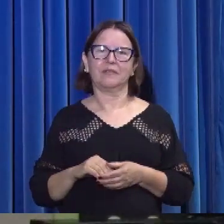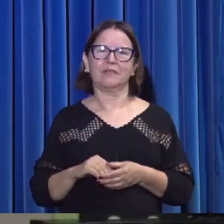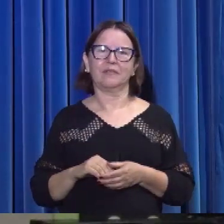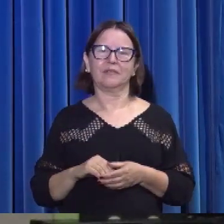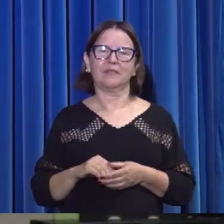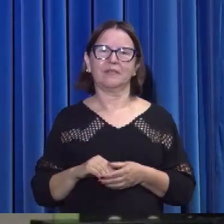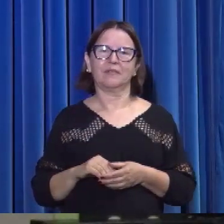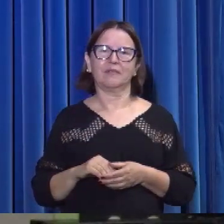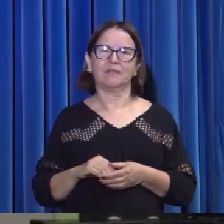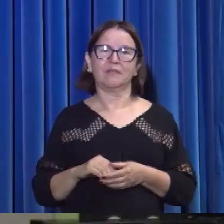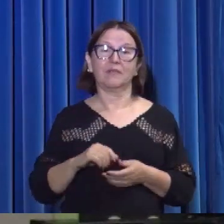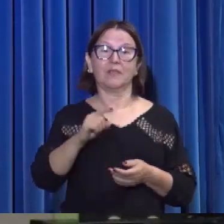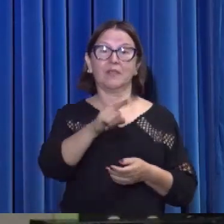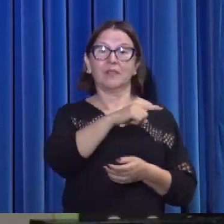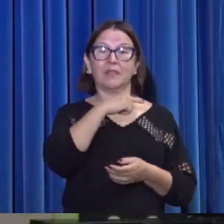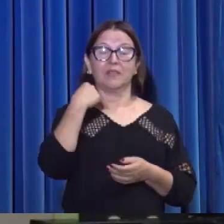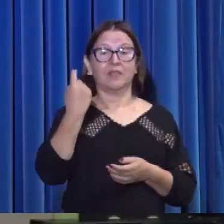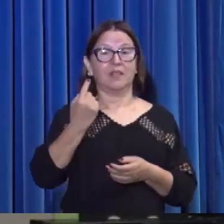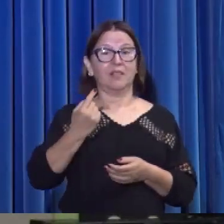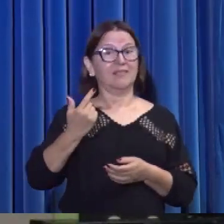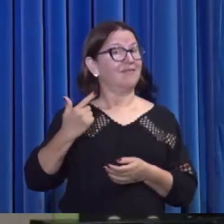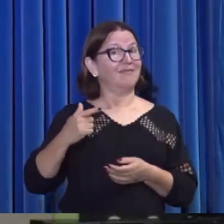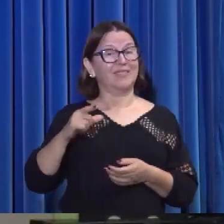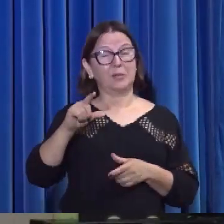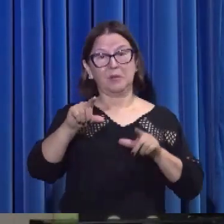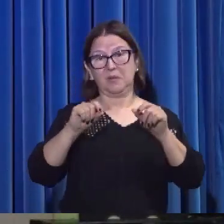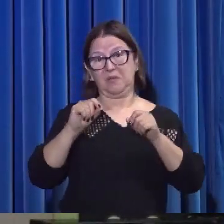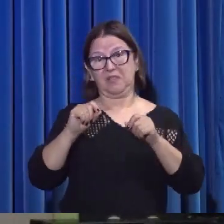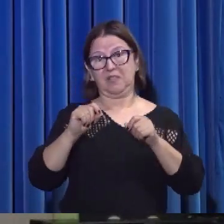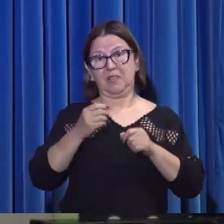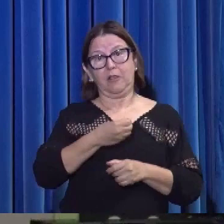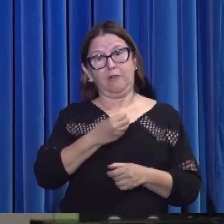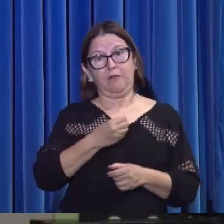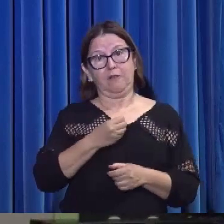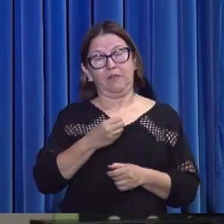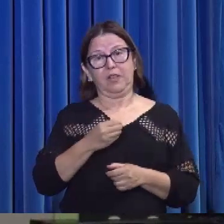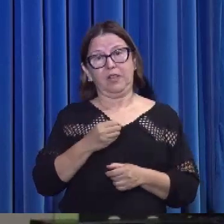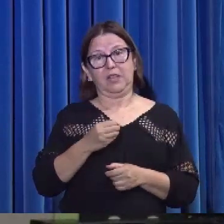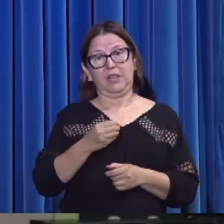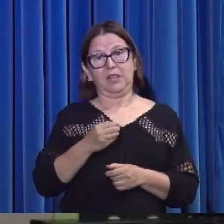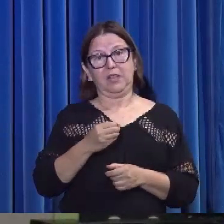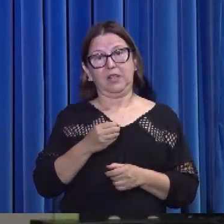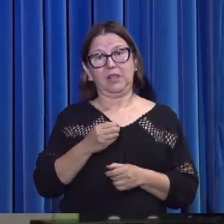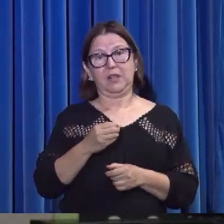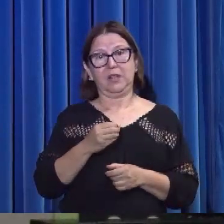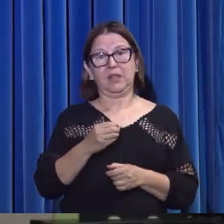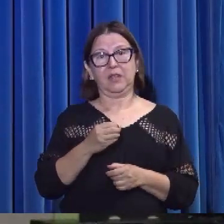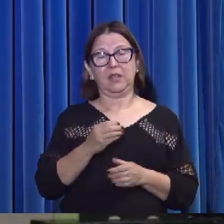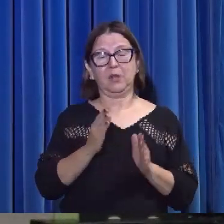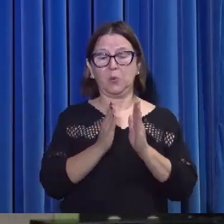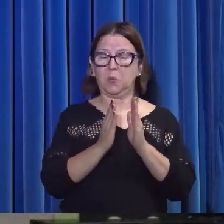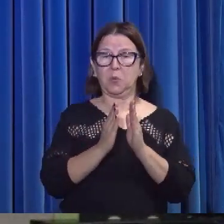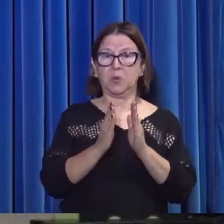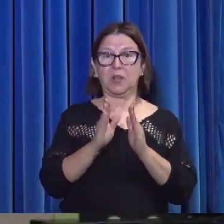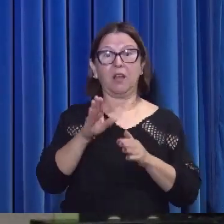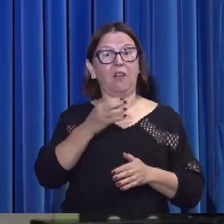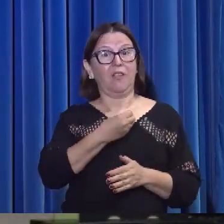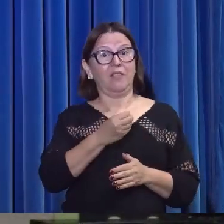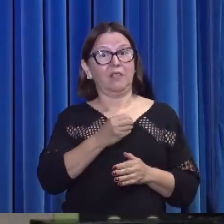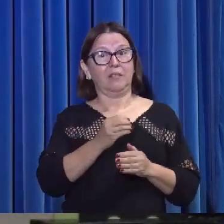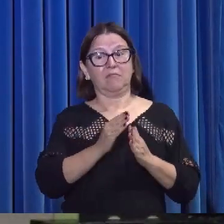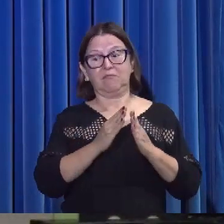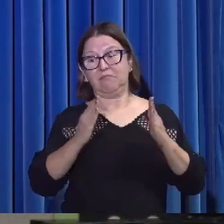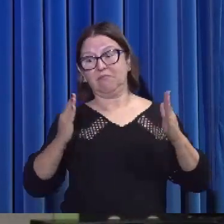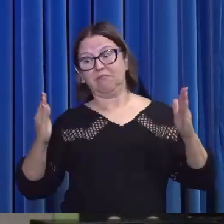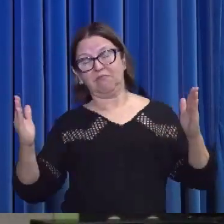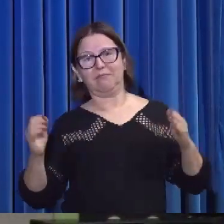temos escolha da vida curta ou longa, e se tivéssemos tal escolha, seria sábio encaminhá-la